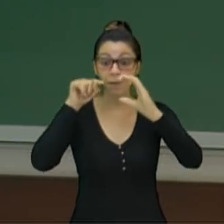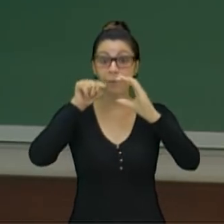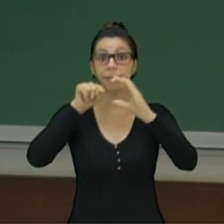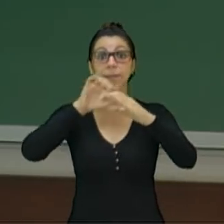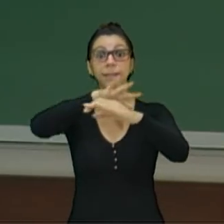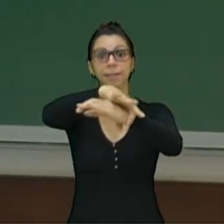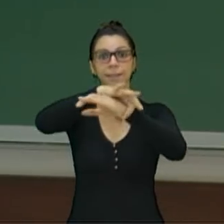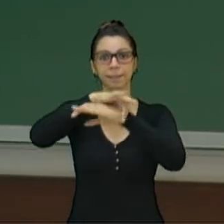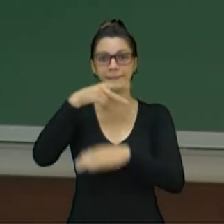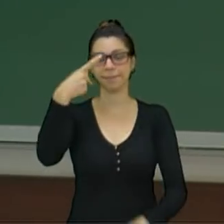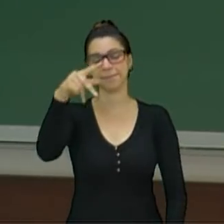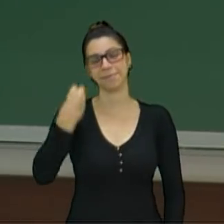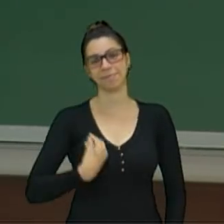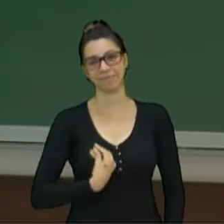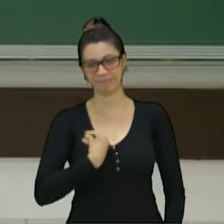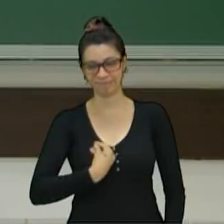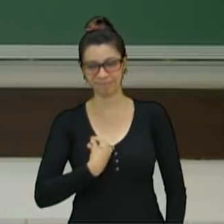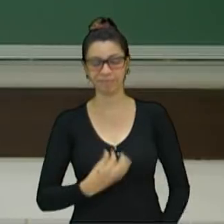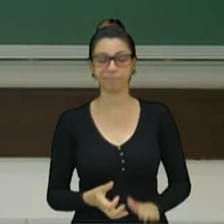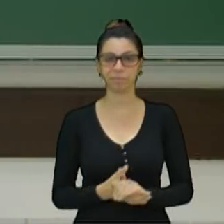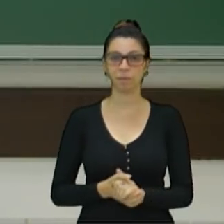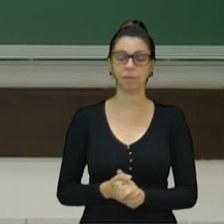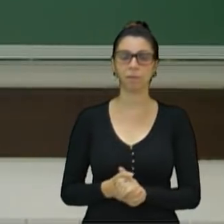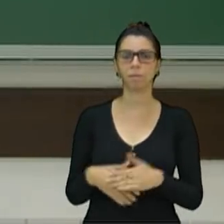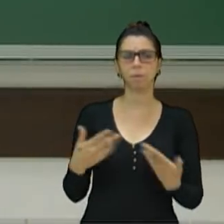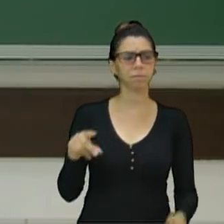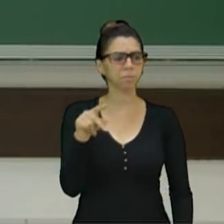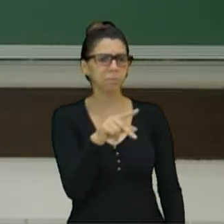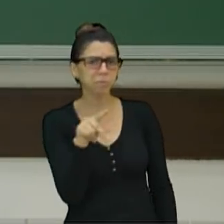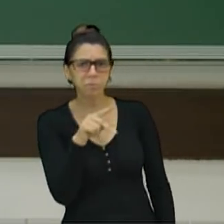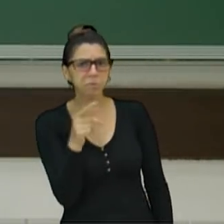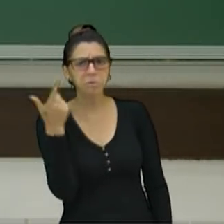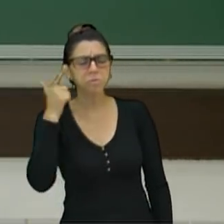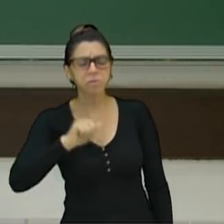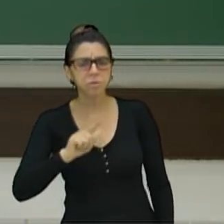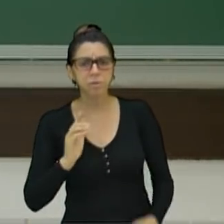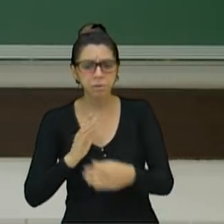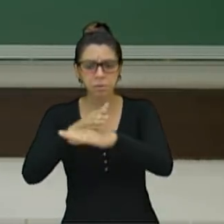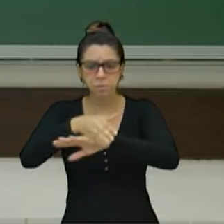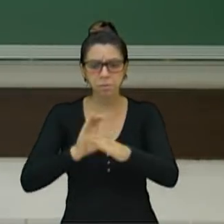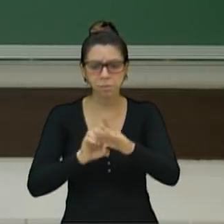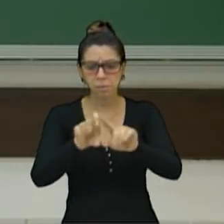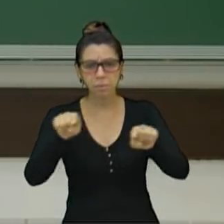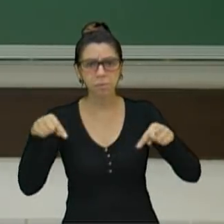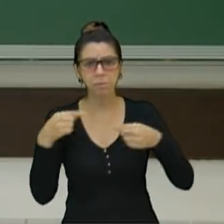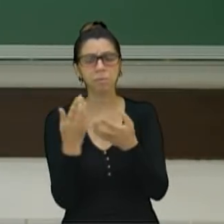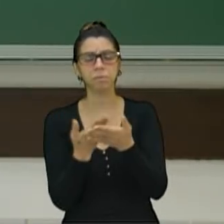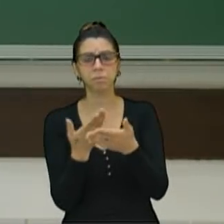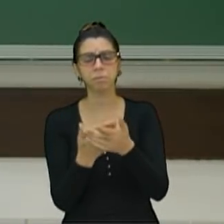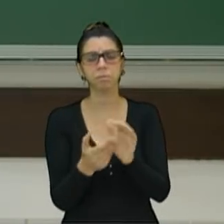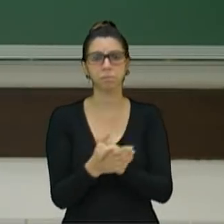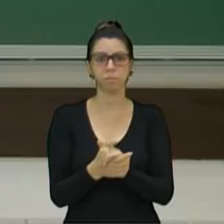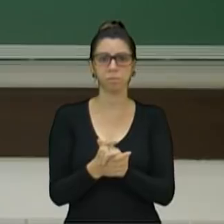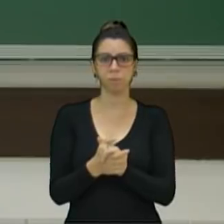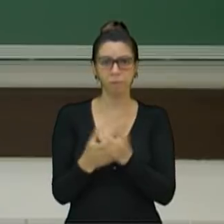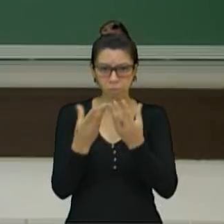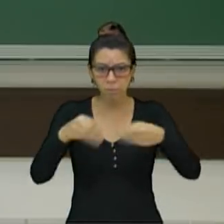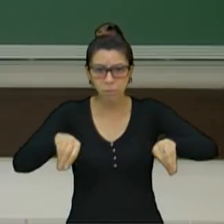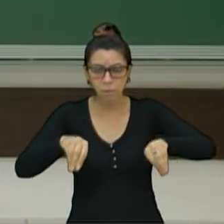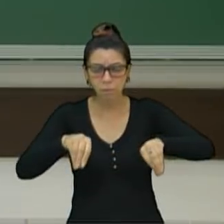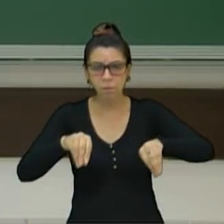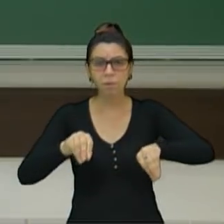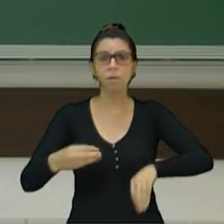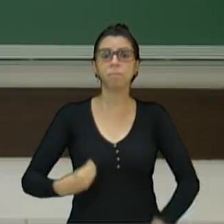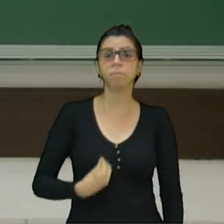frequência. Ah, mas Fabiana, eu não estou conseguindo acessar o Classroom. Eu vou ser prejudicado? A minha presença e as minhas atividades?